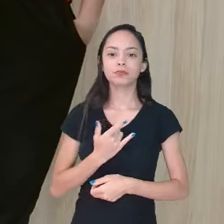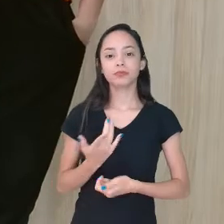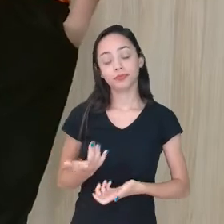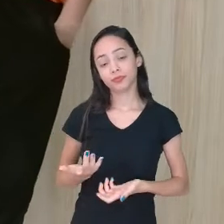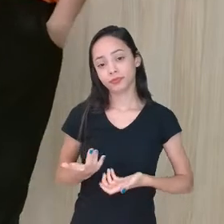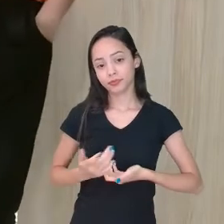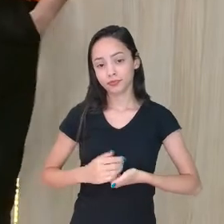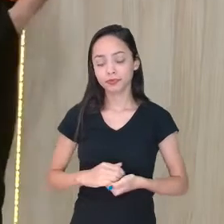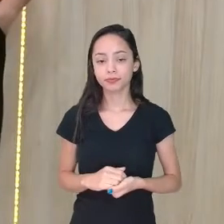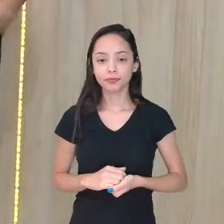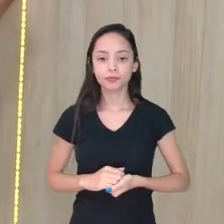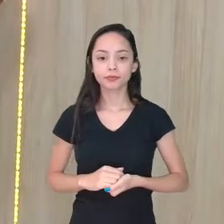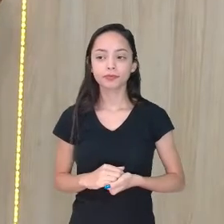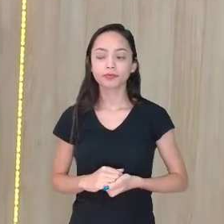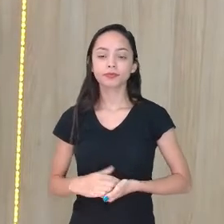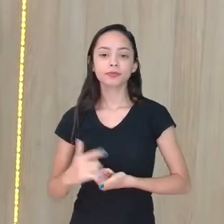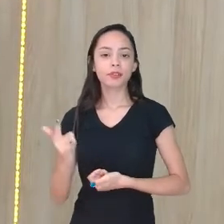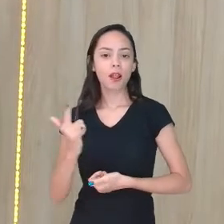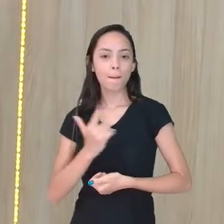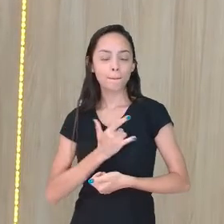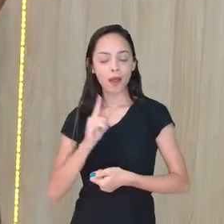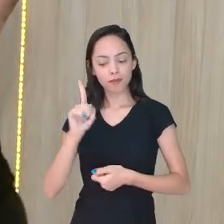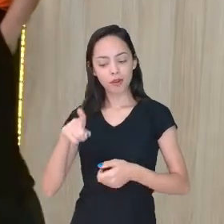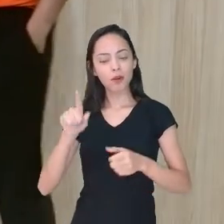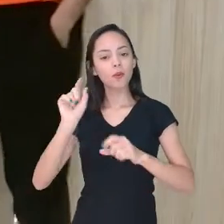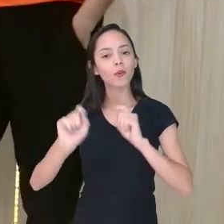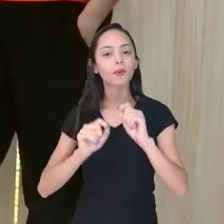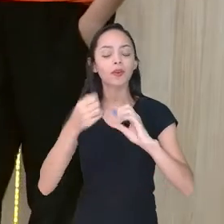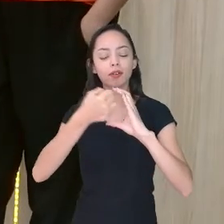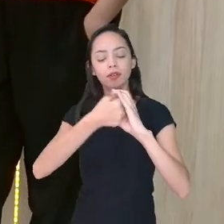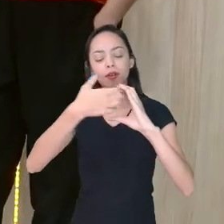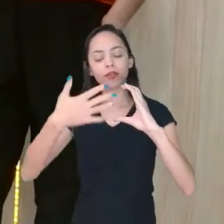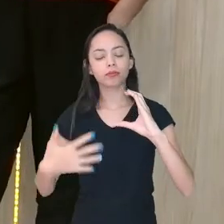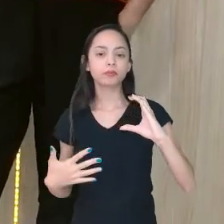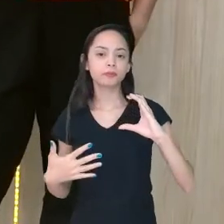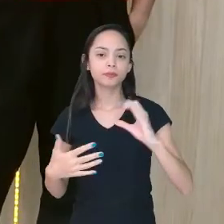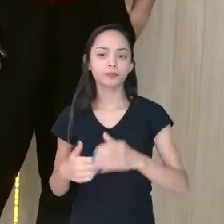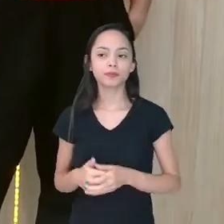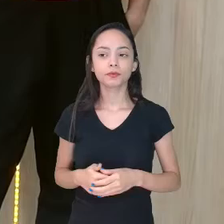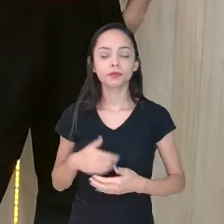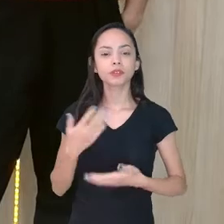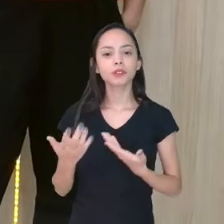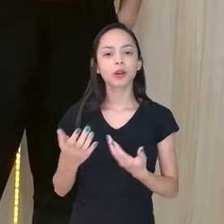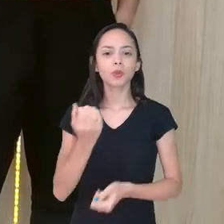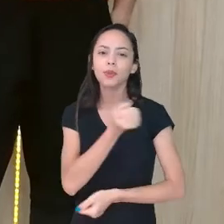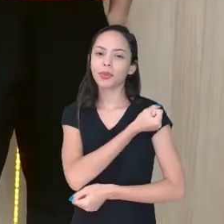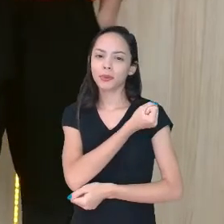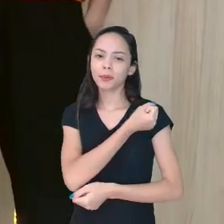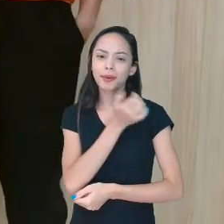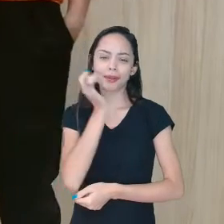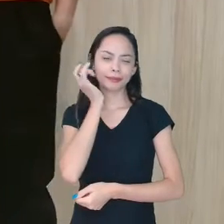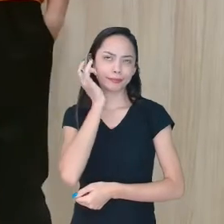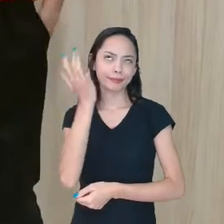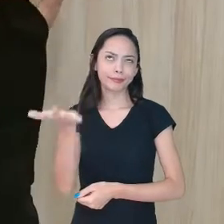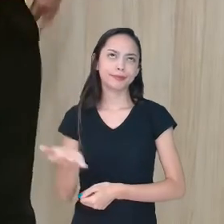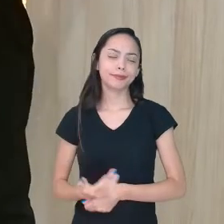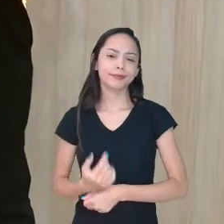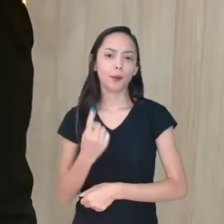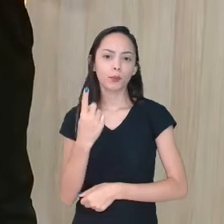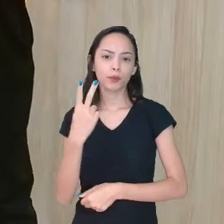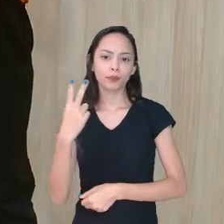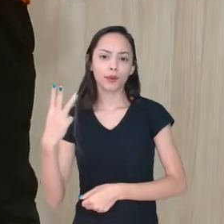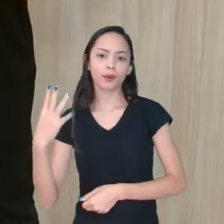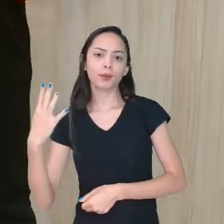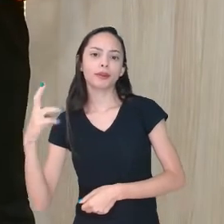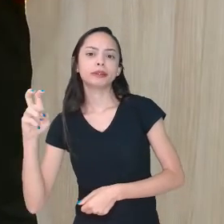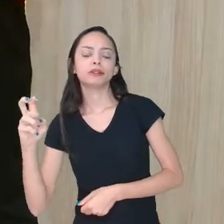amável, né? Sempre teve essa característica. E o numeral é fácil, né? 1, 2, 3, 4, mas o numeral